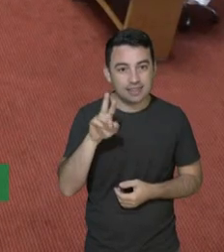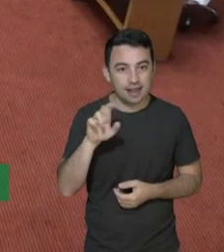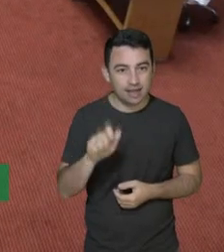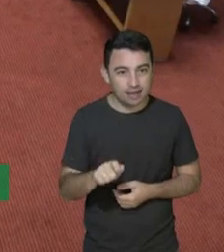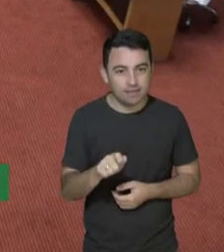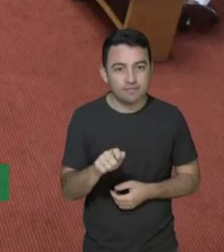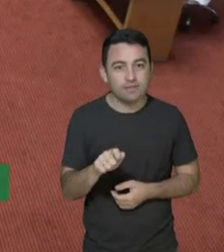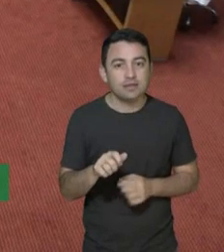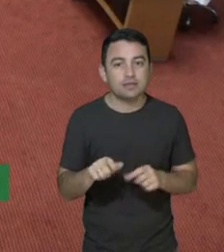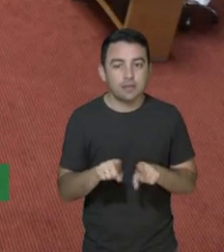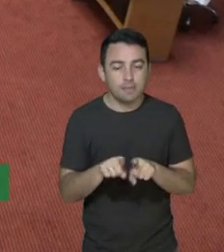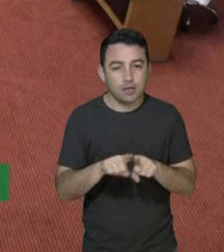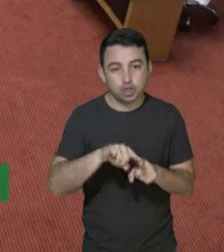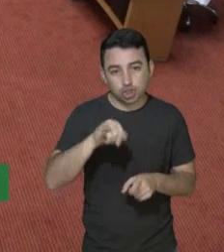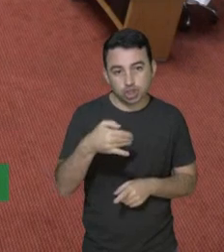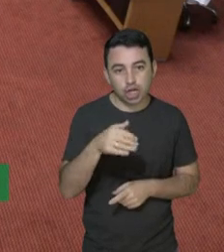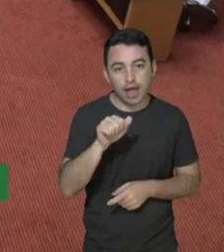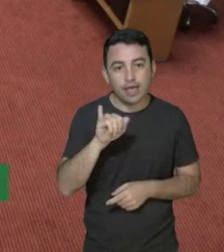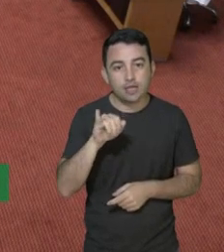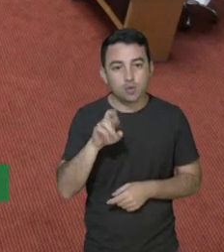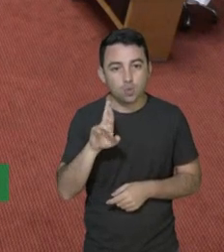o Jairo, não é que está o Jairo por aí?